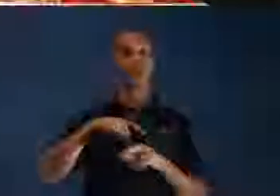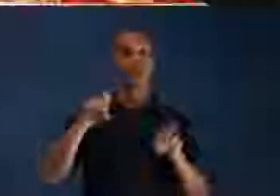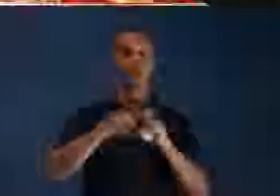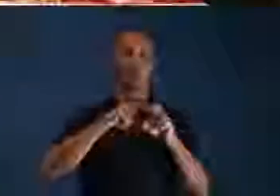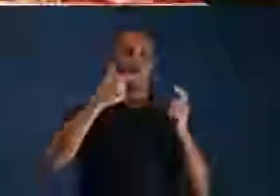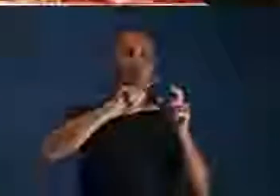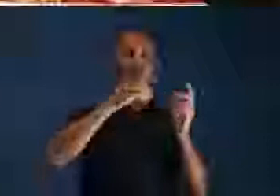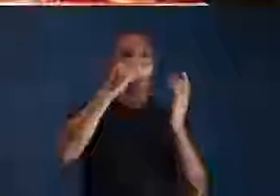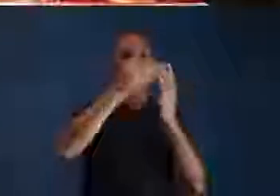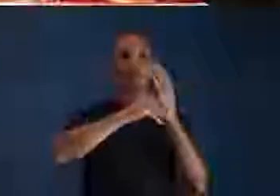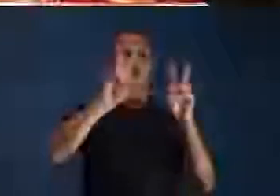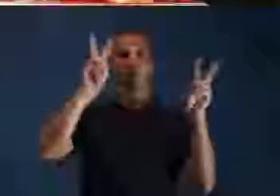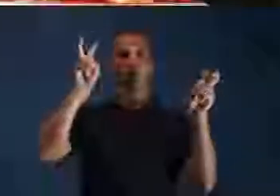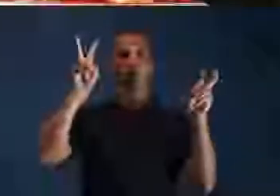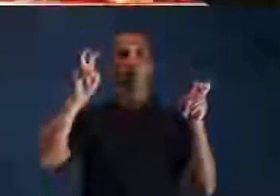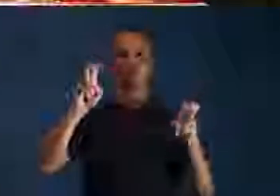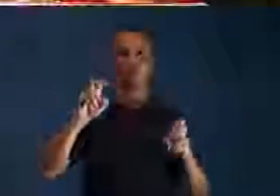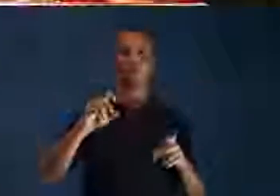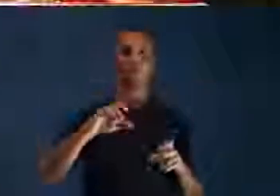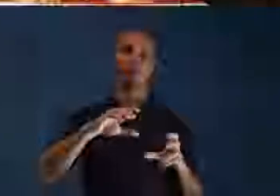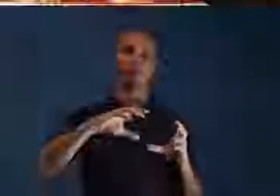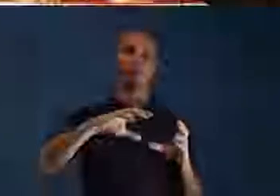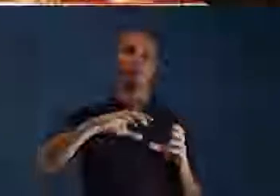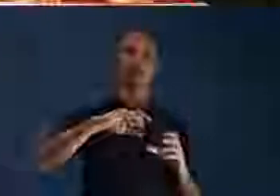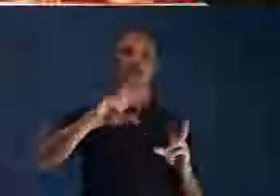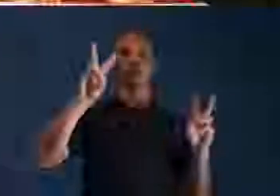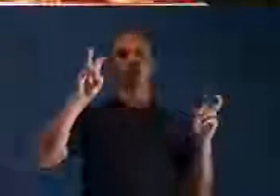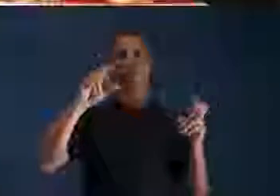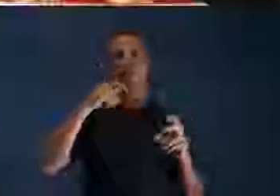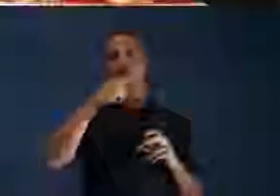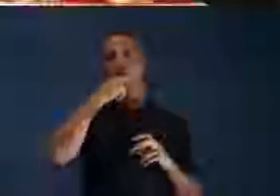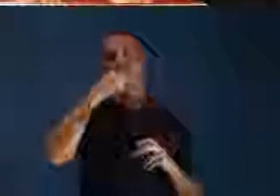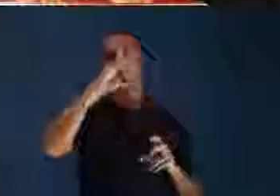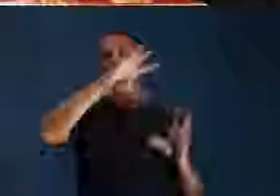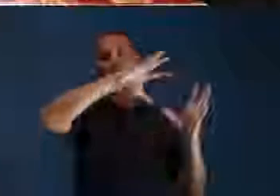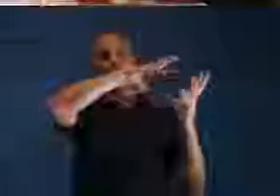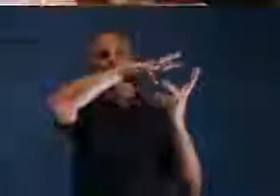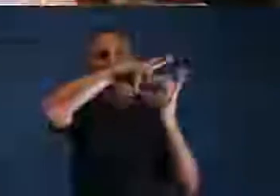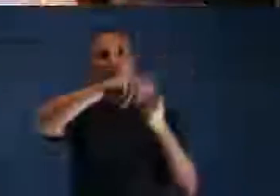Emocionante do Romance Policial, de Paulo de Medeiros e Albuquerque, de 79.